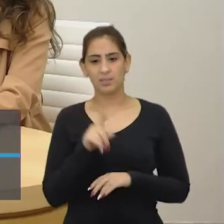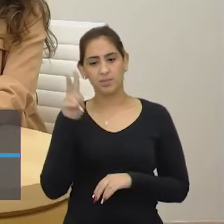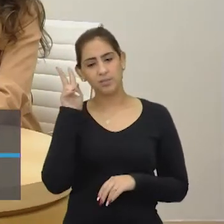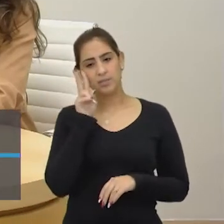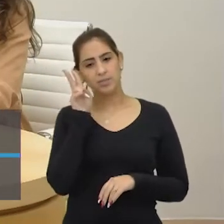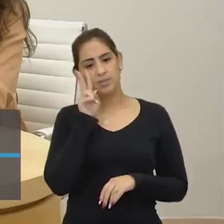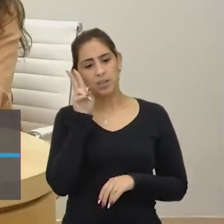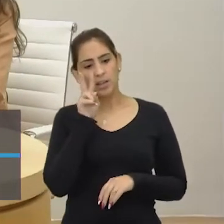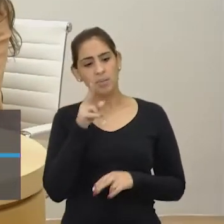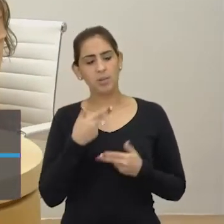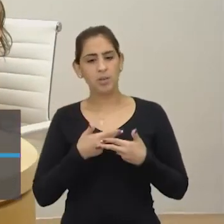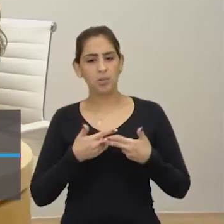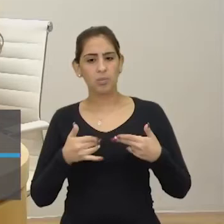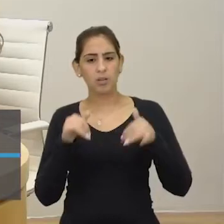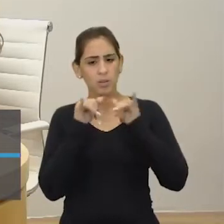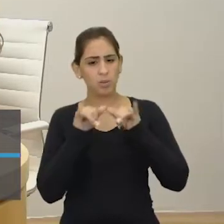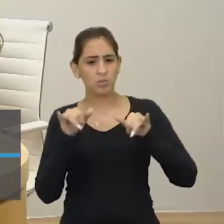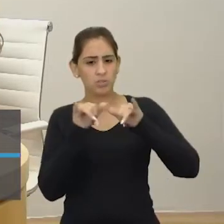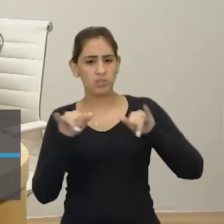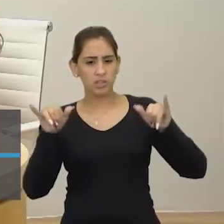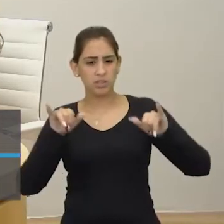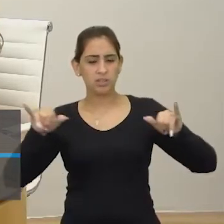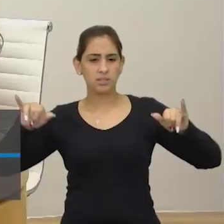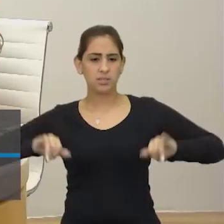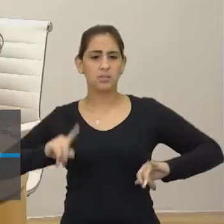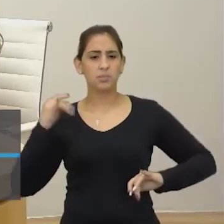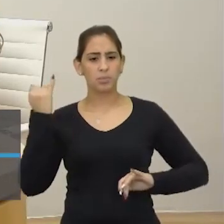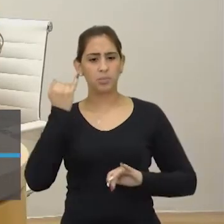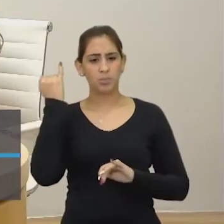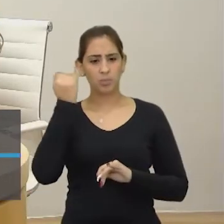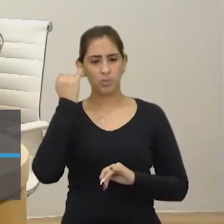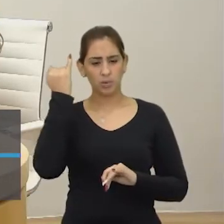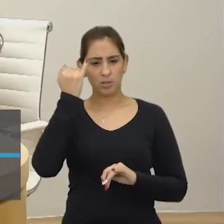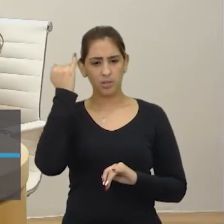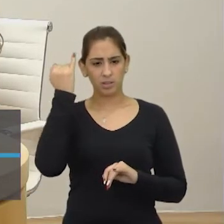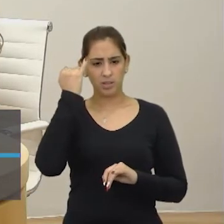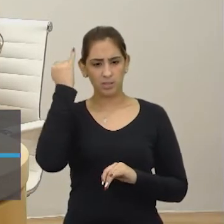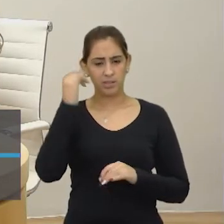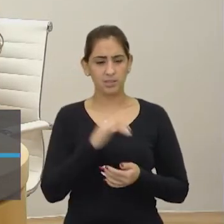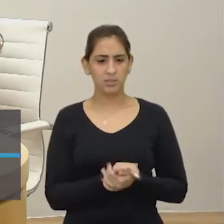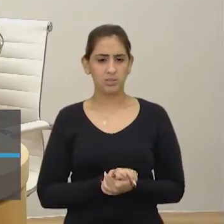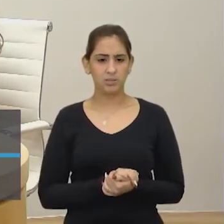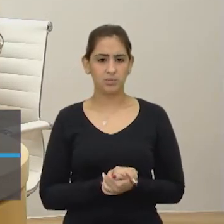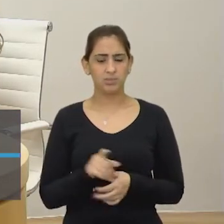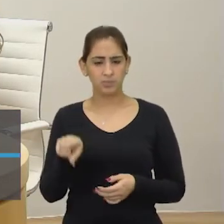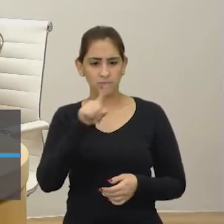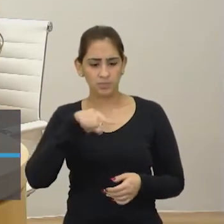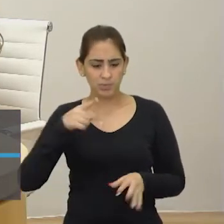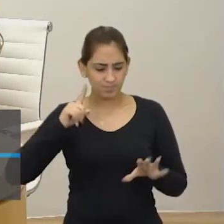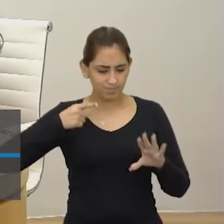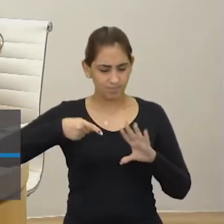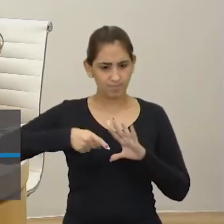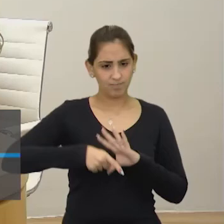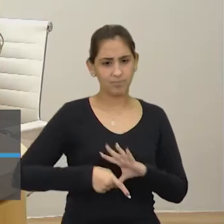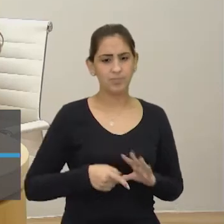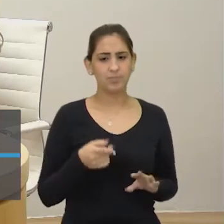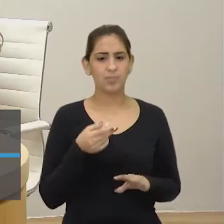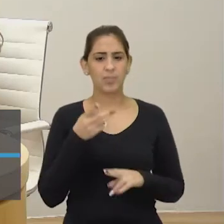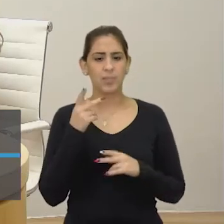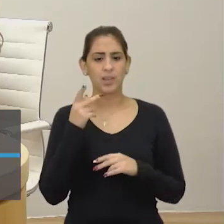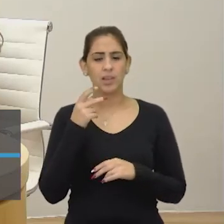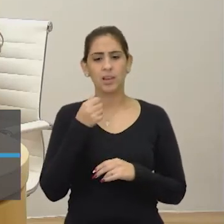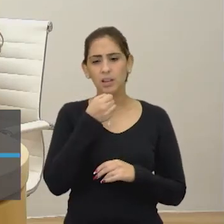de alguma notícia importante que você aprofundou em